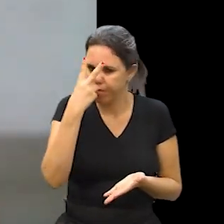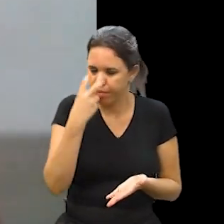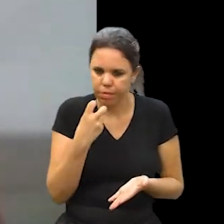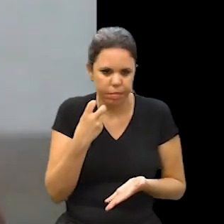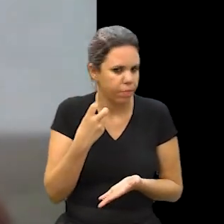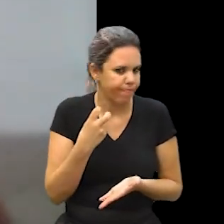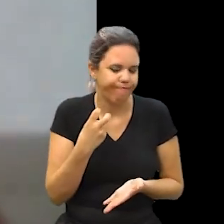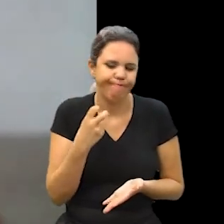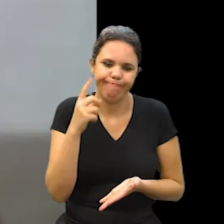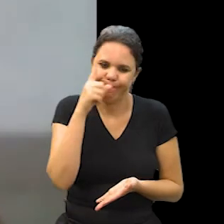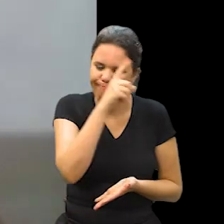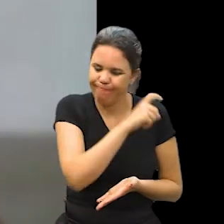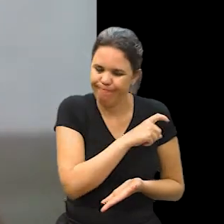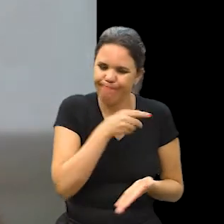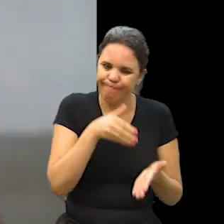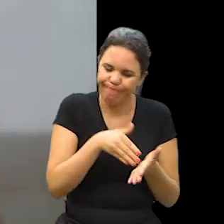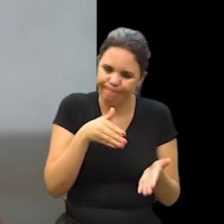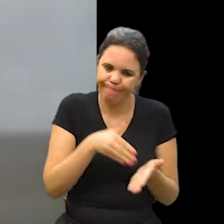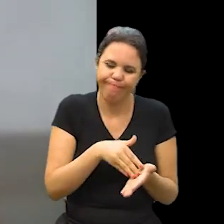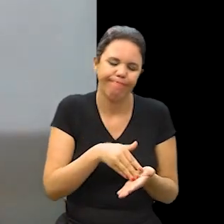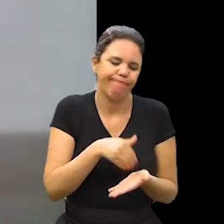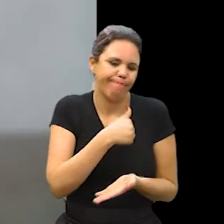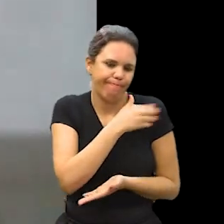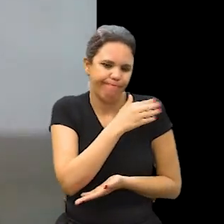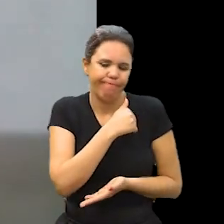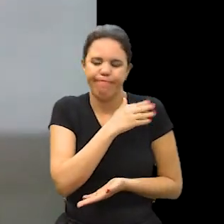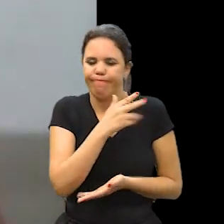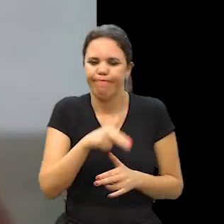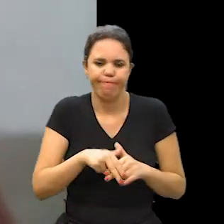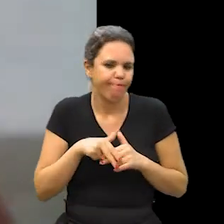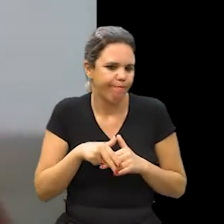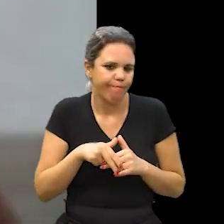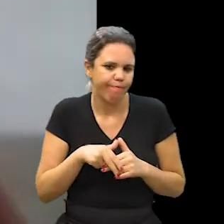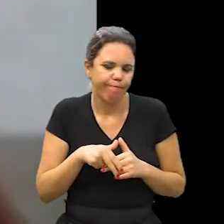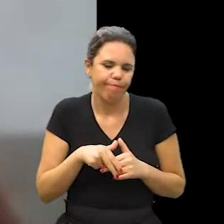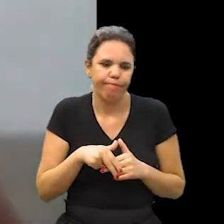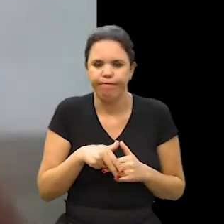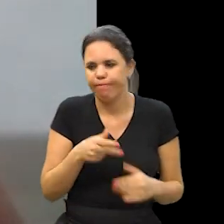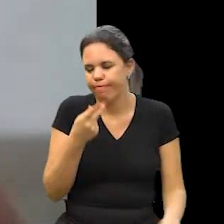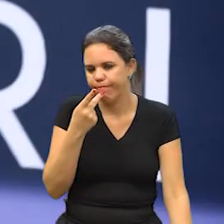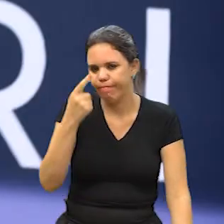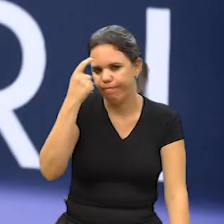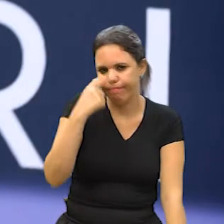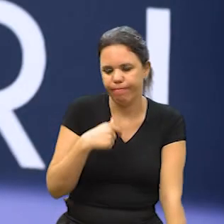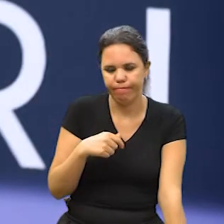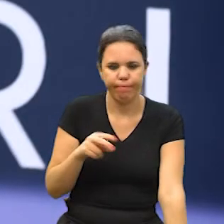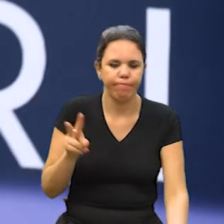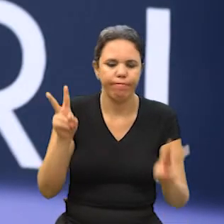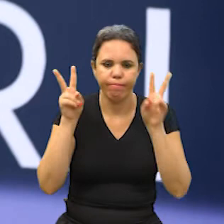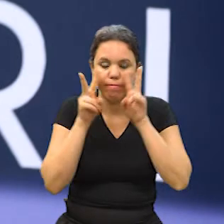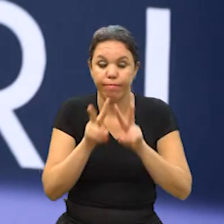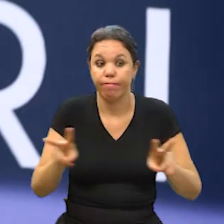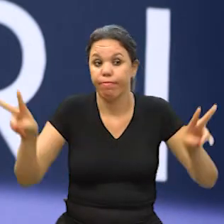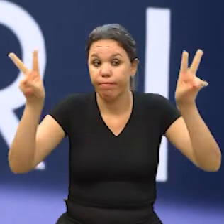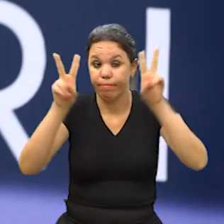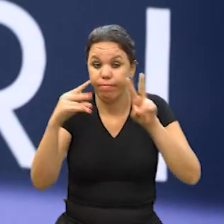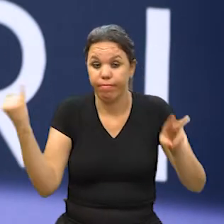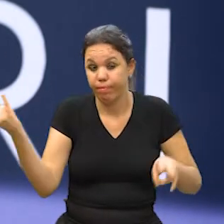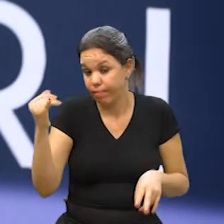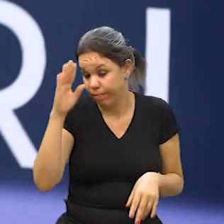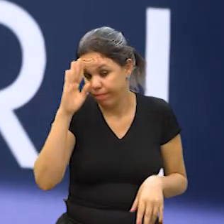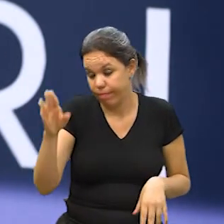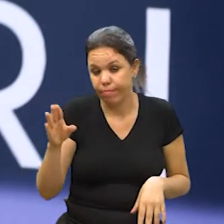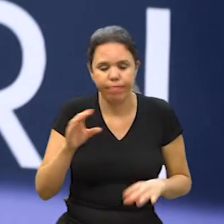visual, ele ainda é muito mais discriminado, né, por conta de que eu mesmo coloquei, né, que a visão é um dos